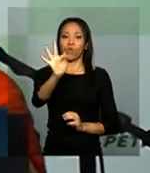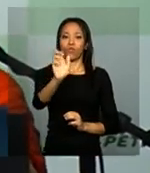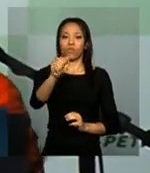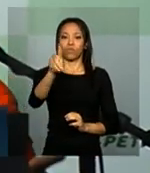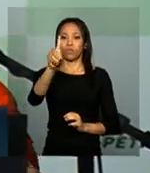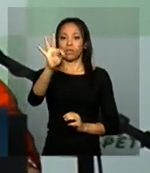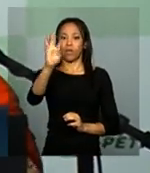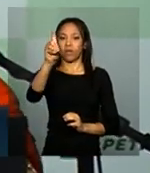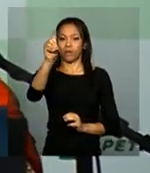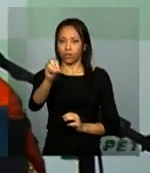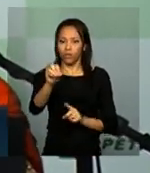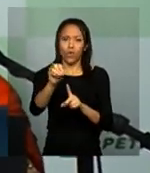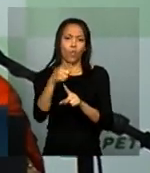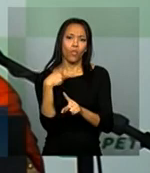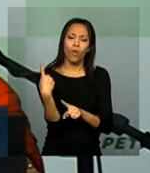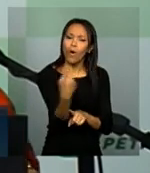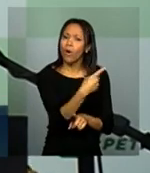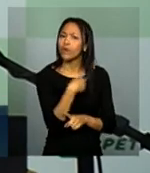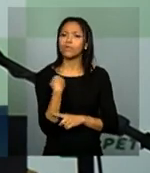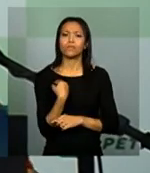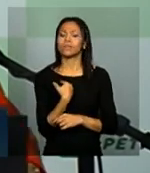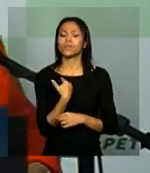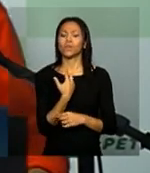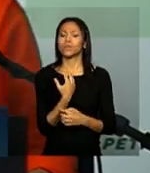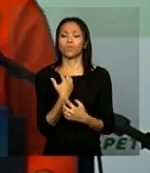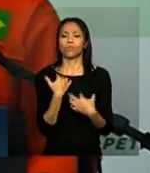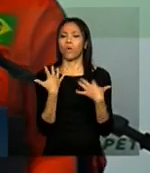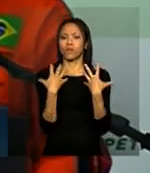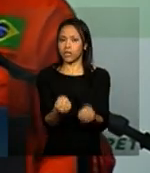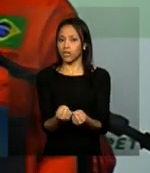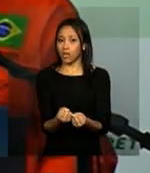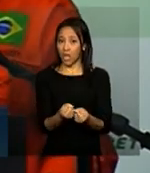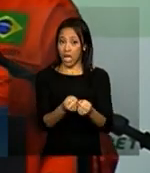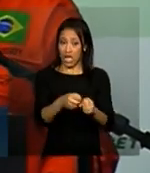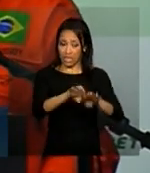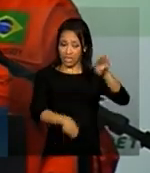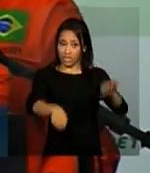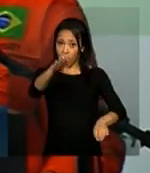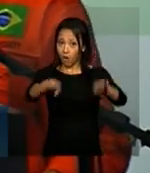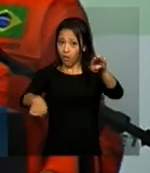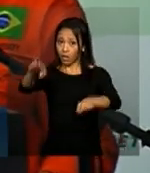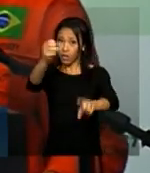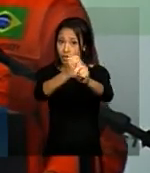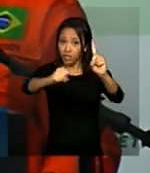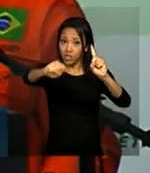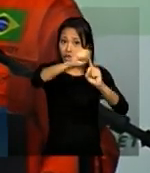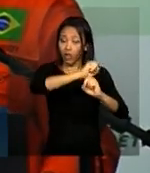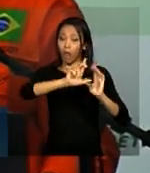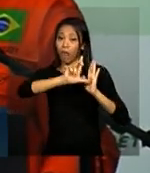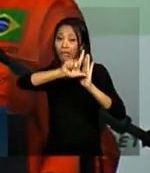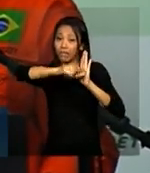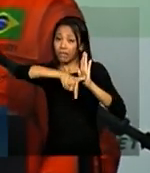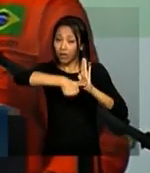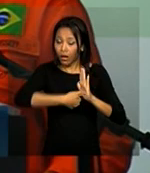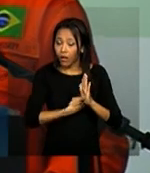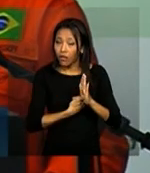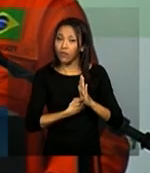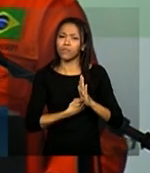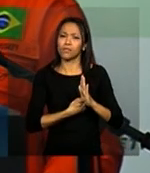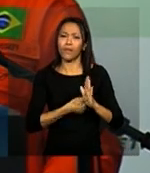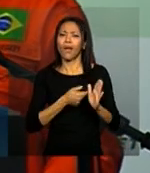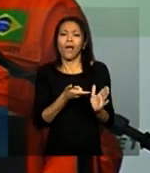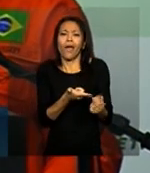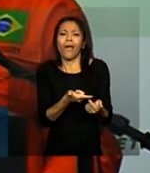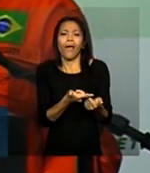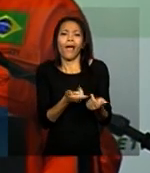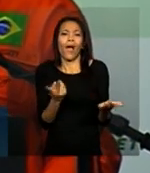nenhum de nós pode aceitar que a desigualdade e o atraso sejam considerados